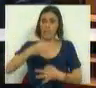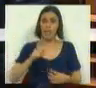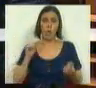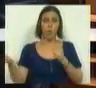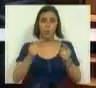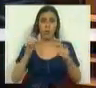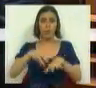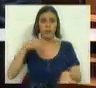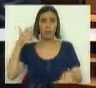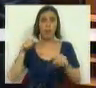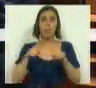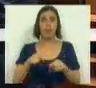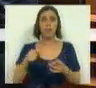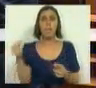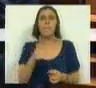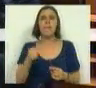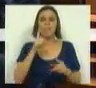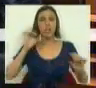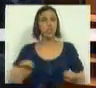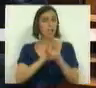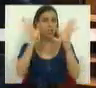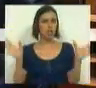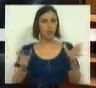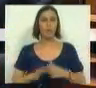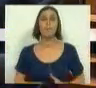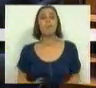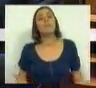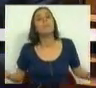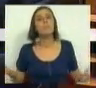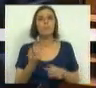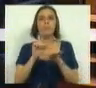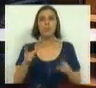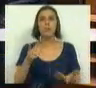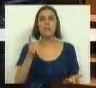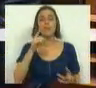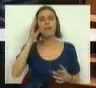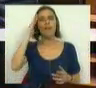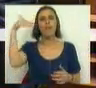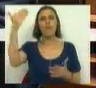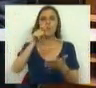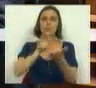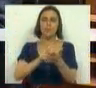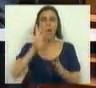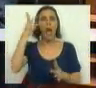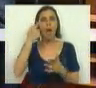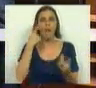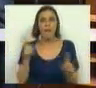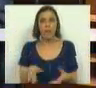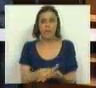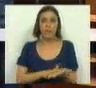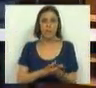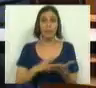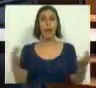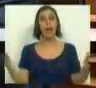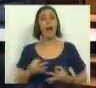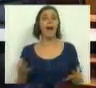debate parlamentar, que se quer minimamente esclarecedor. E por isso, valha para a memória futura para que isto não aconteça,